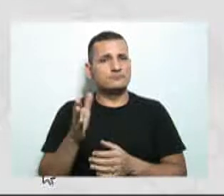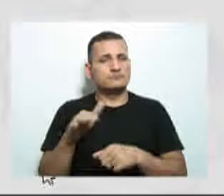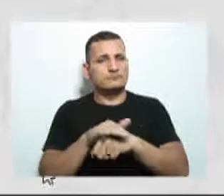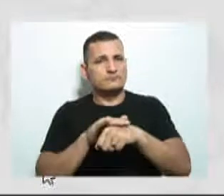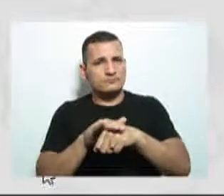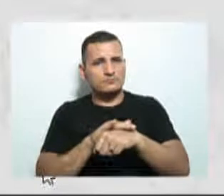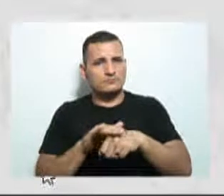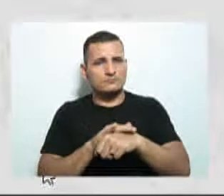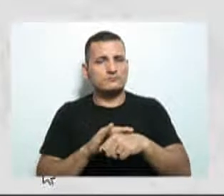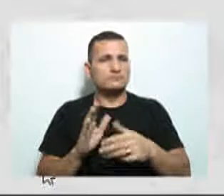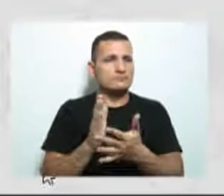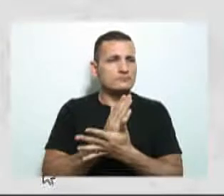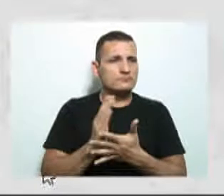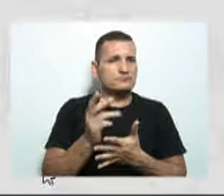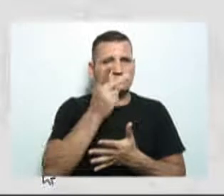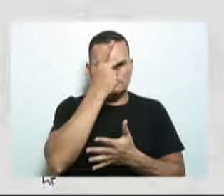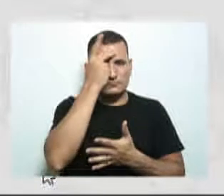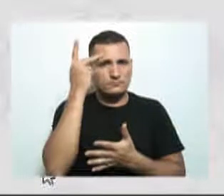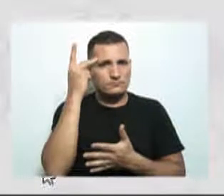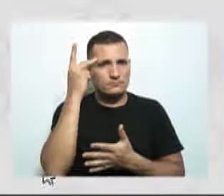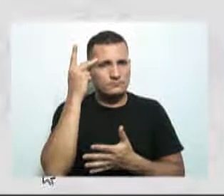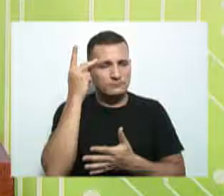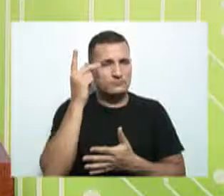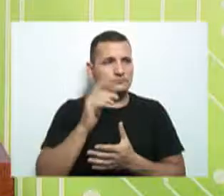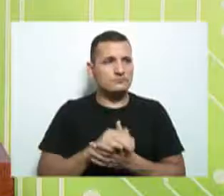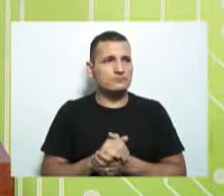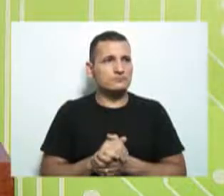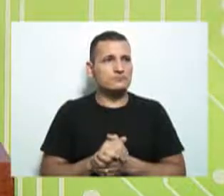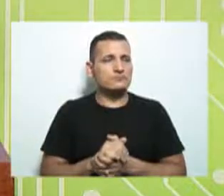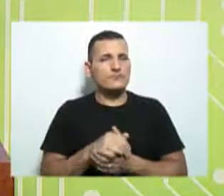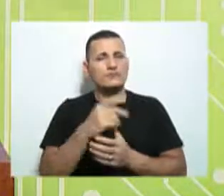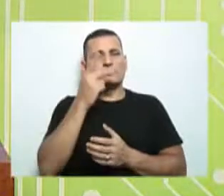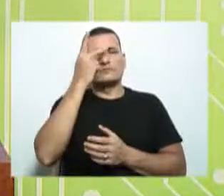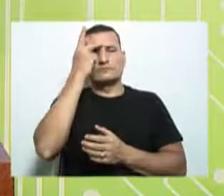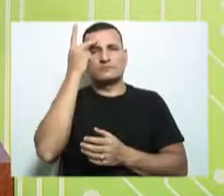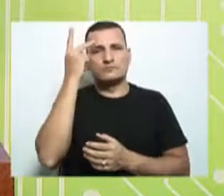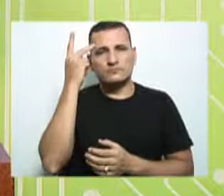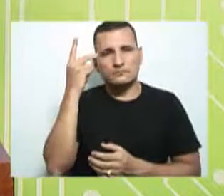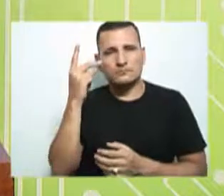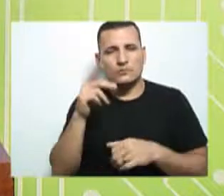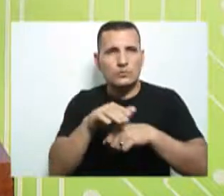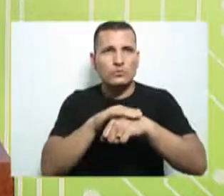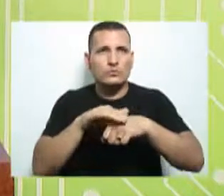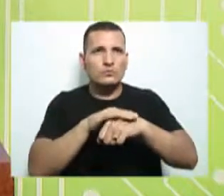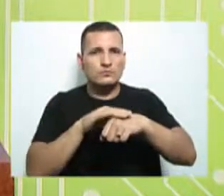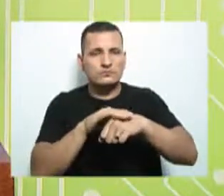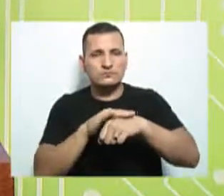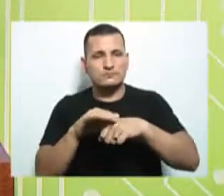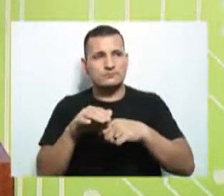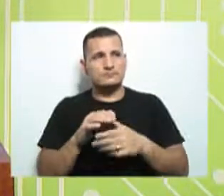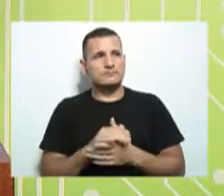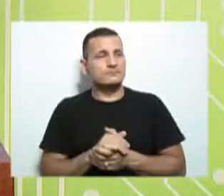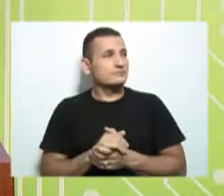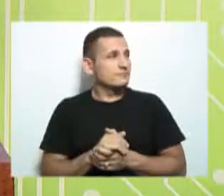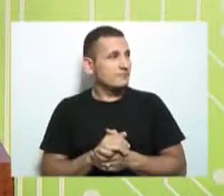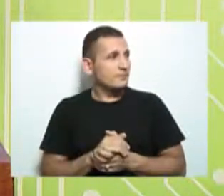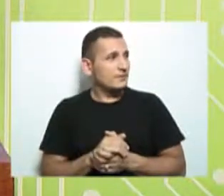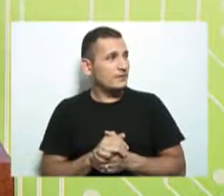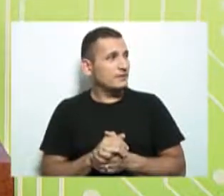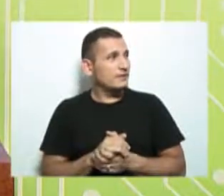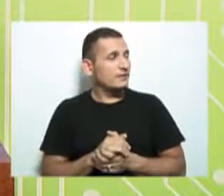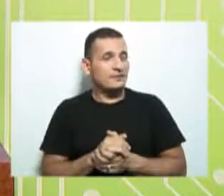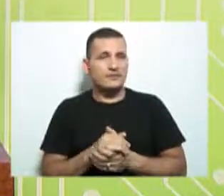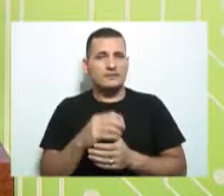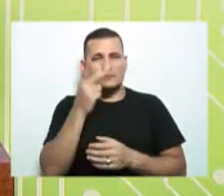com algumas pessoas que às vezes é assim, ó. Ela tá conversando com você aqui e ela fica assim, né? Conversa com você e